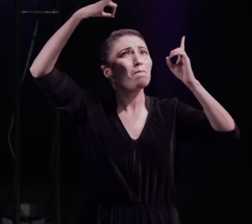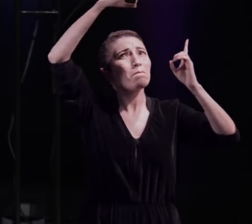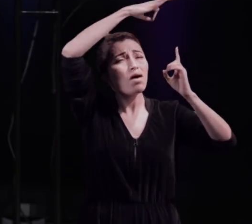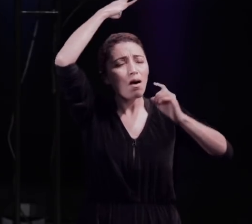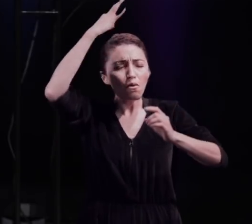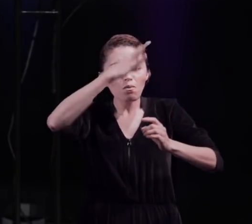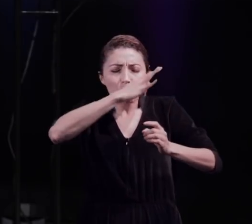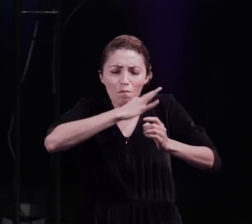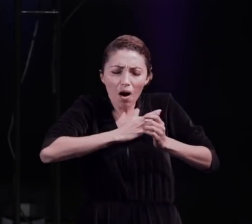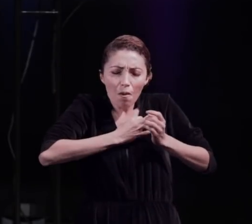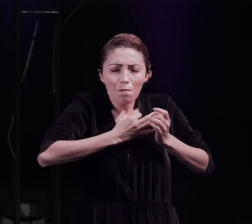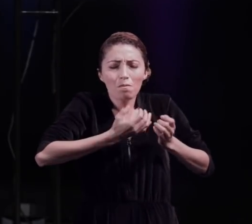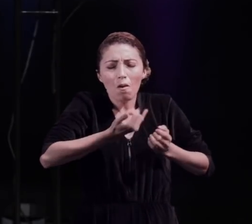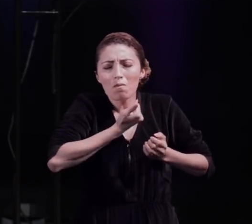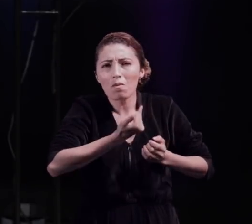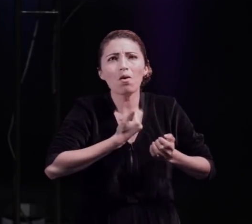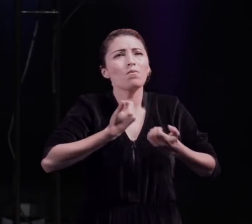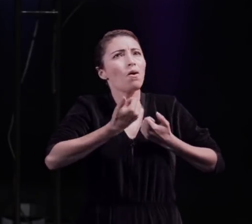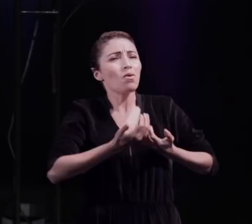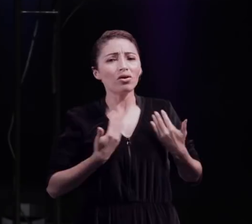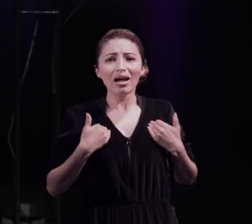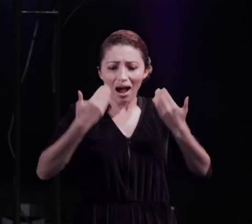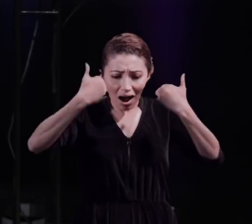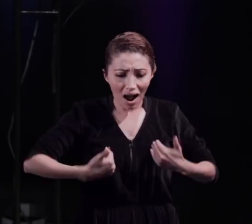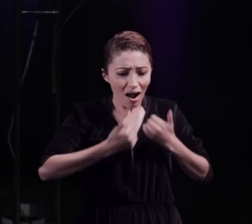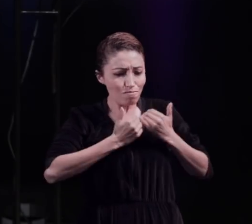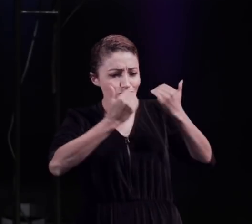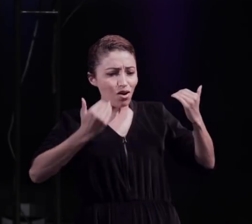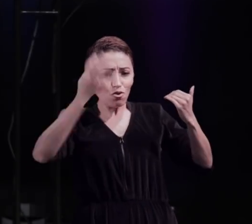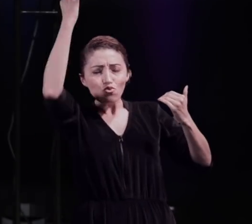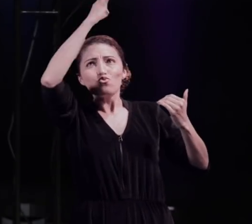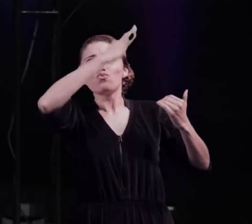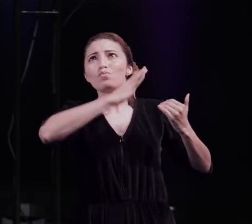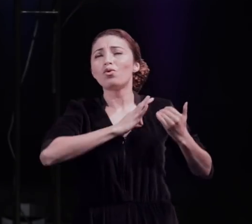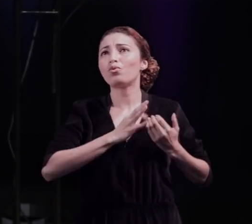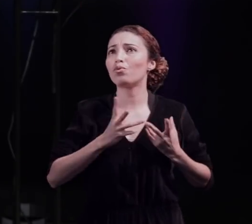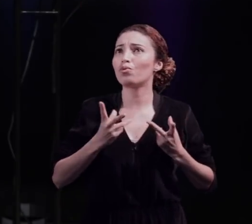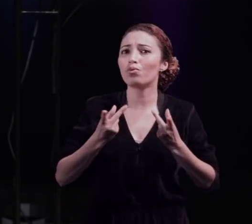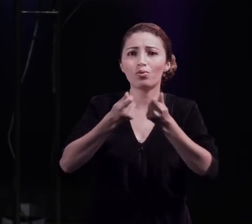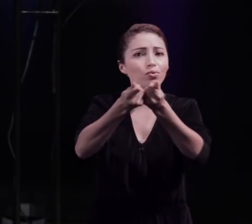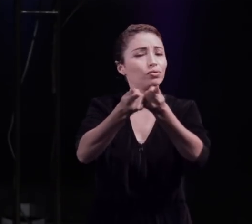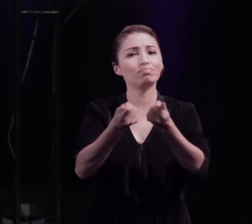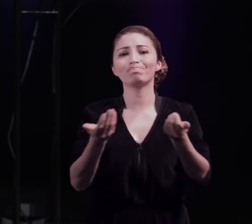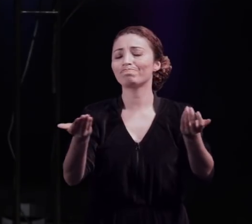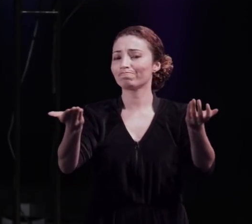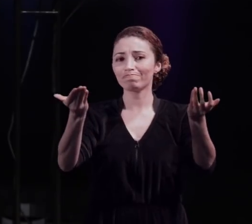você falando com Ele, Ele habitando em você, você morada do Espírito Santo, que